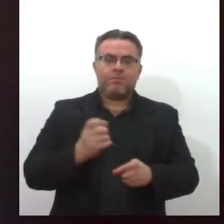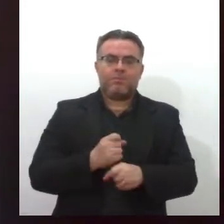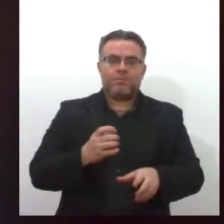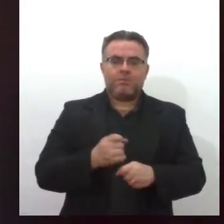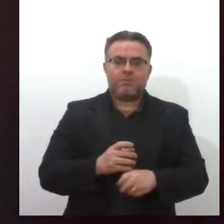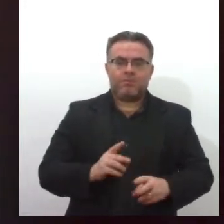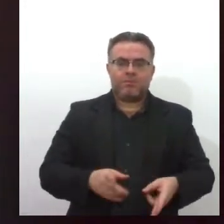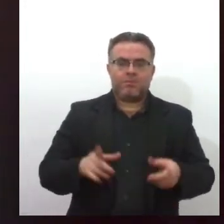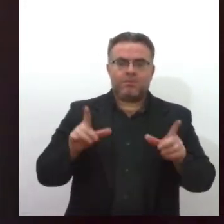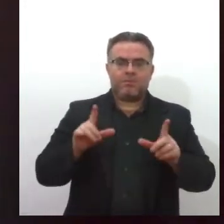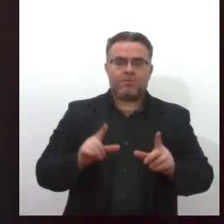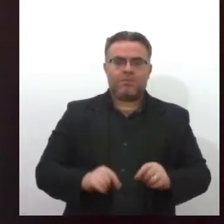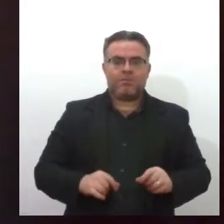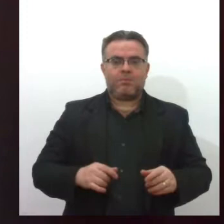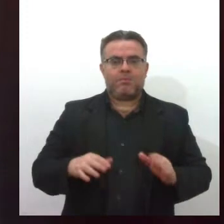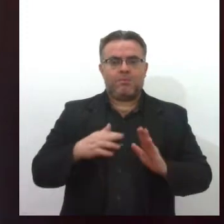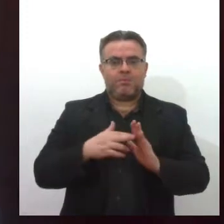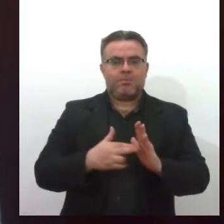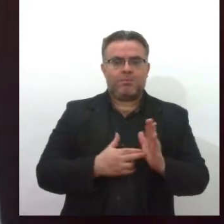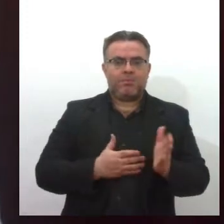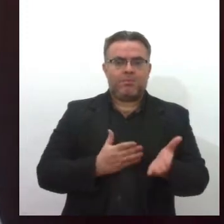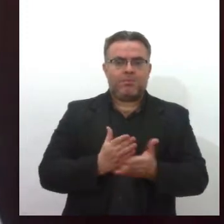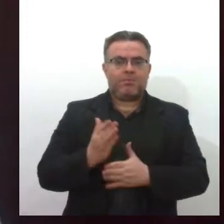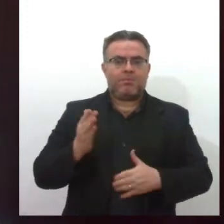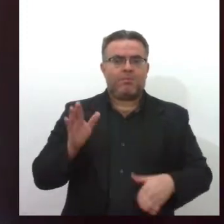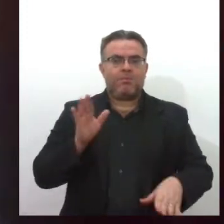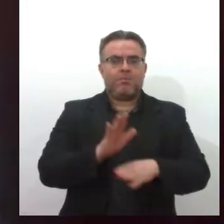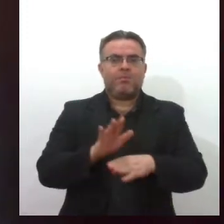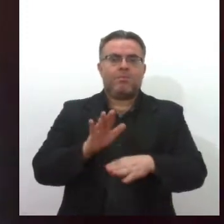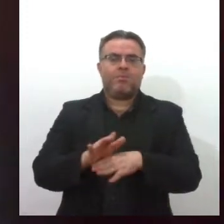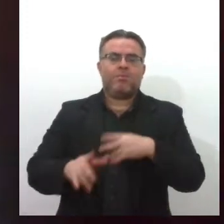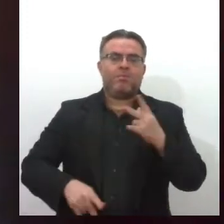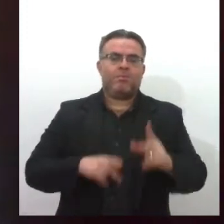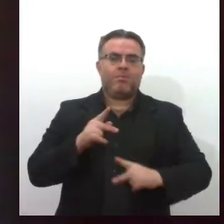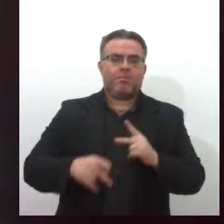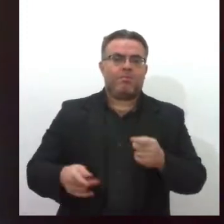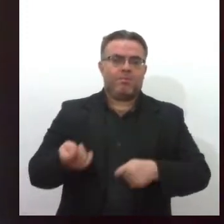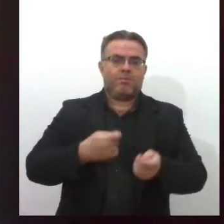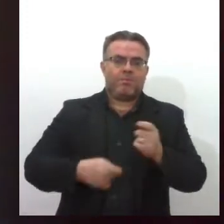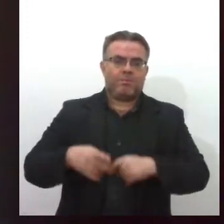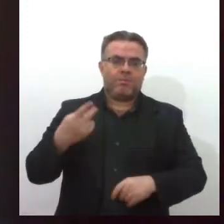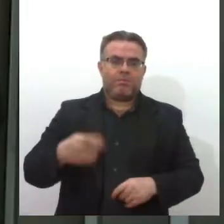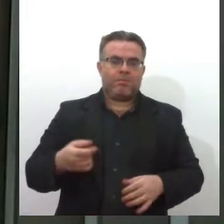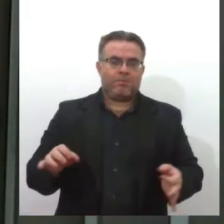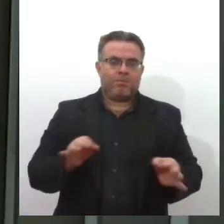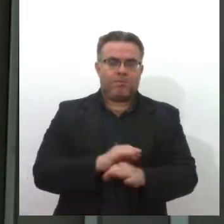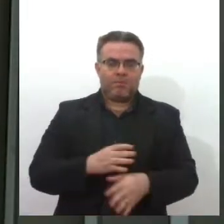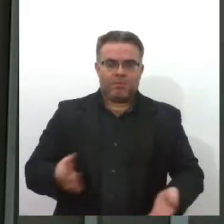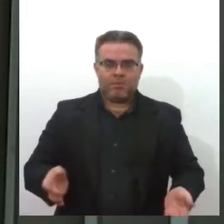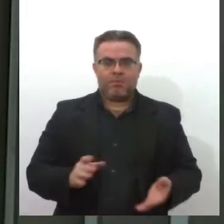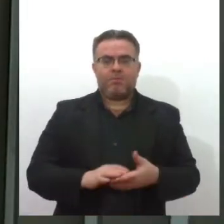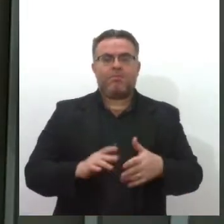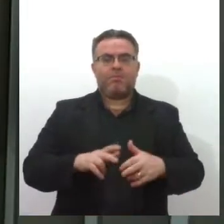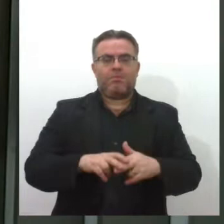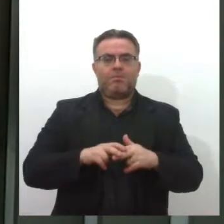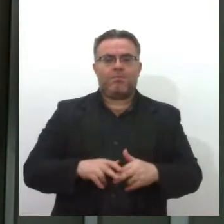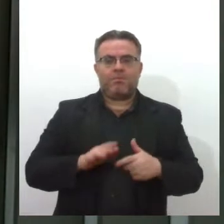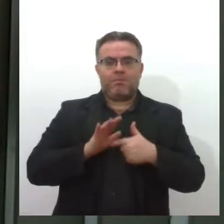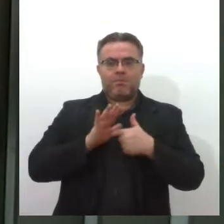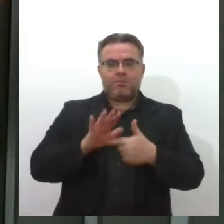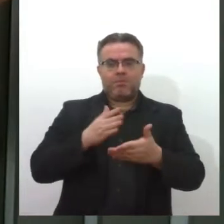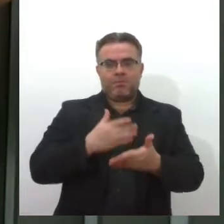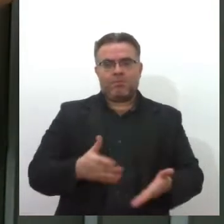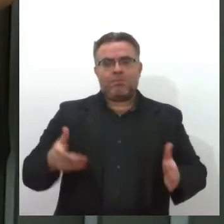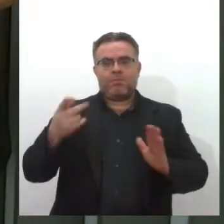de normas aprovadas em benefício da administração estadual dos sergipanos. A gente percebeu nesse período, Igor,